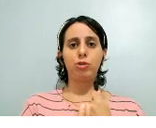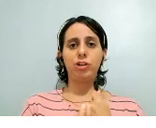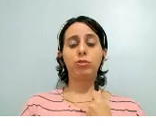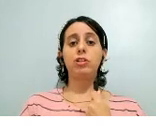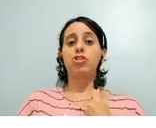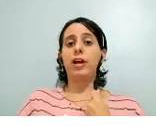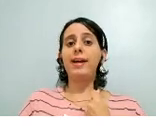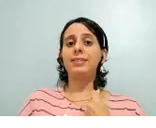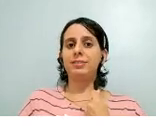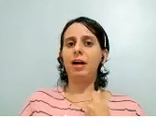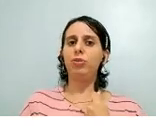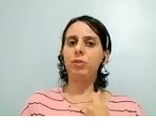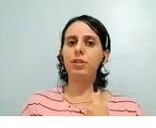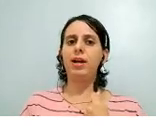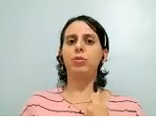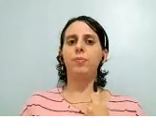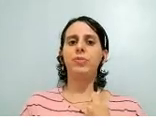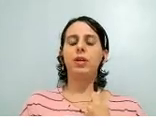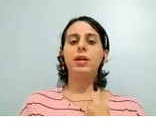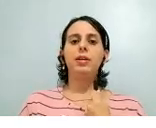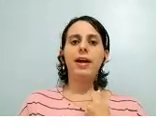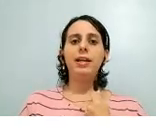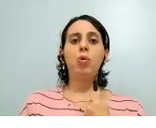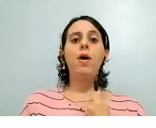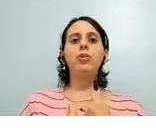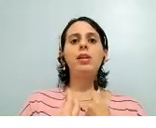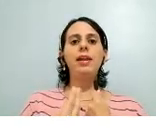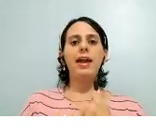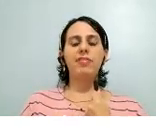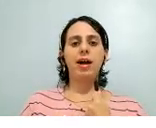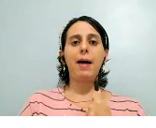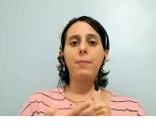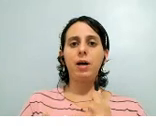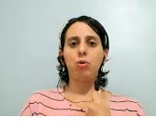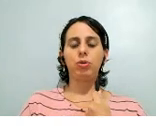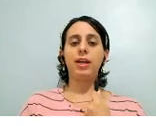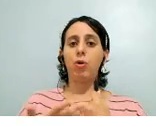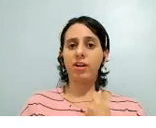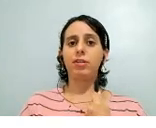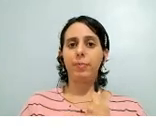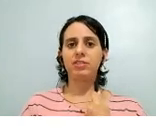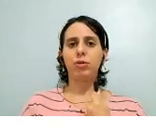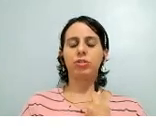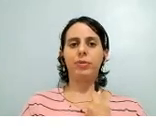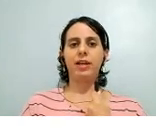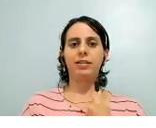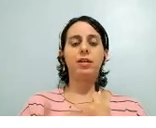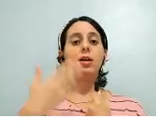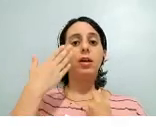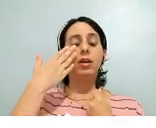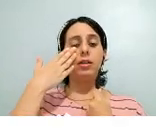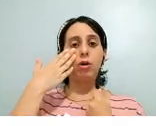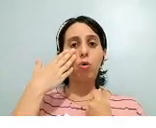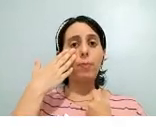naquele objeto que já está contaminado. E aí, quando ele leva a mão, que agora também está